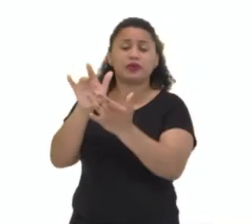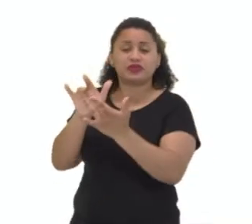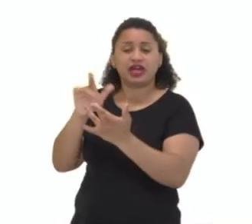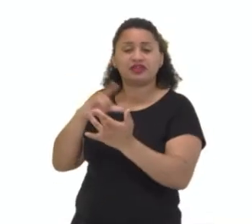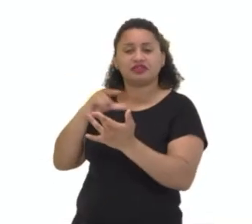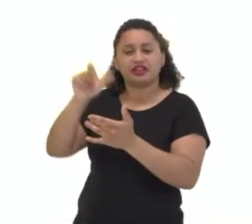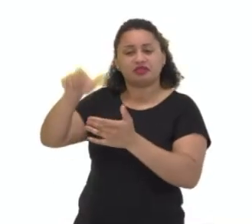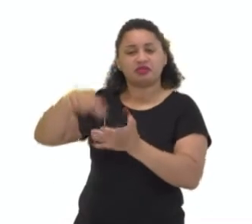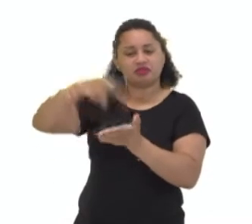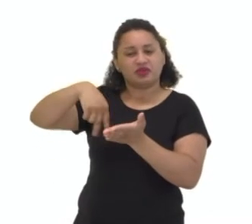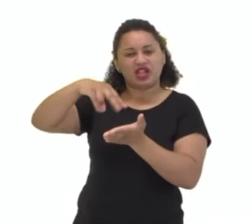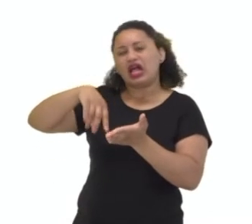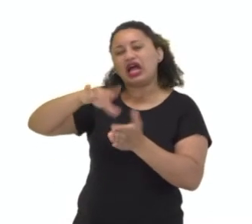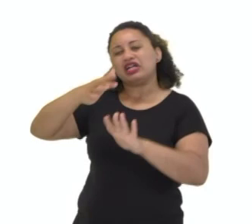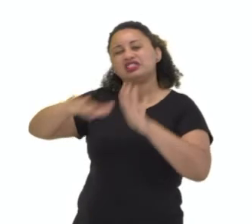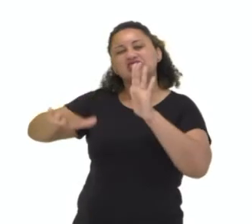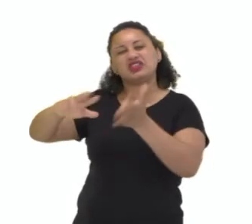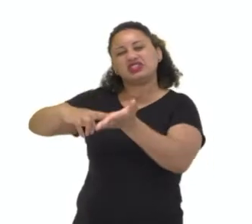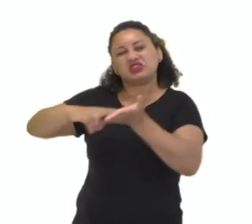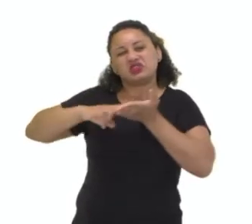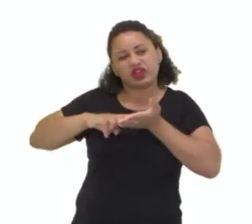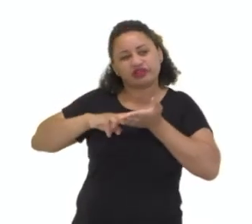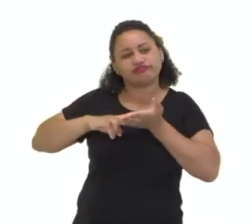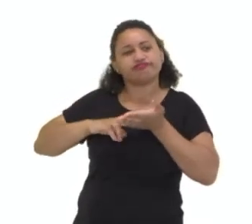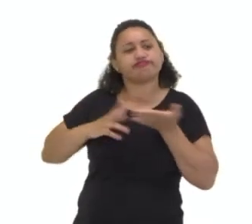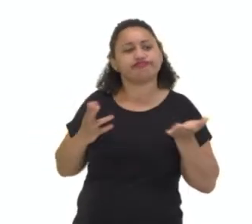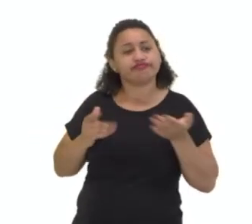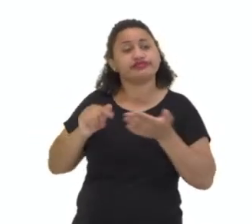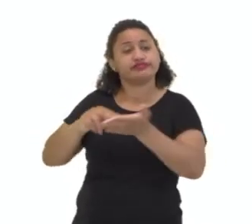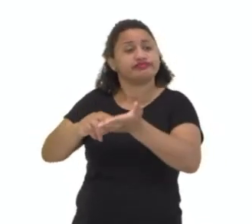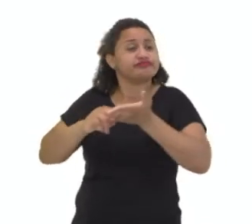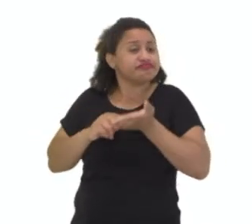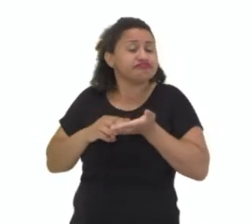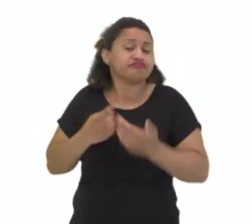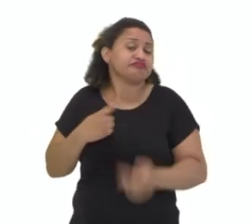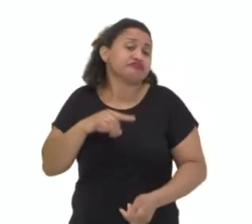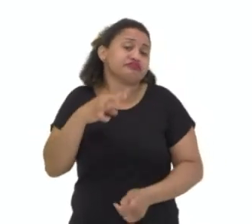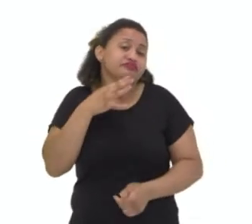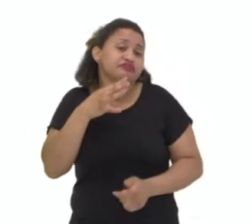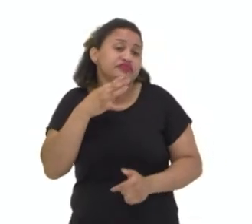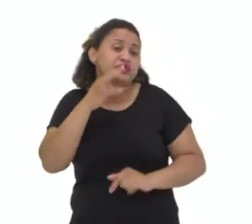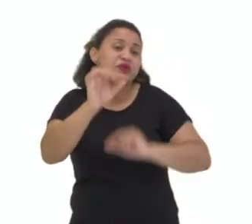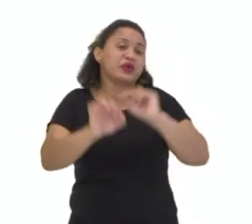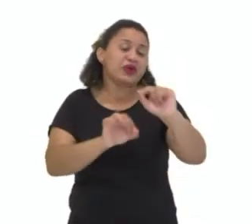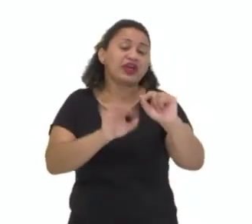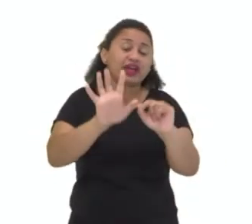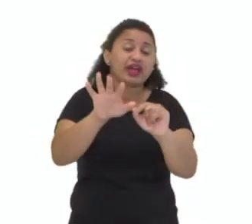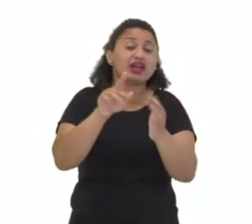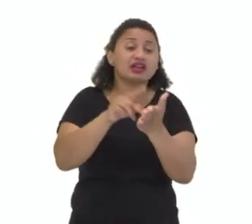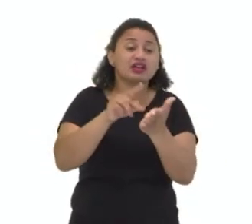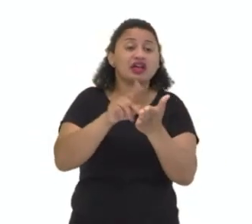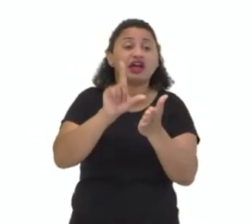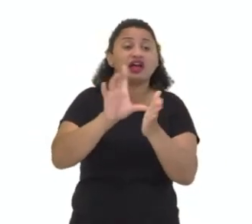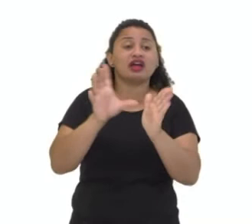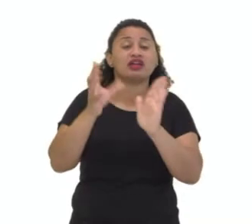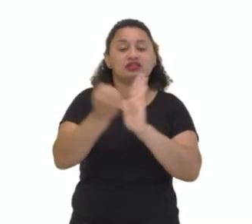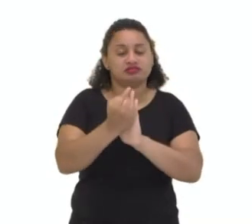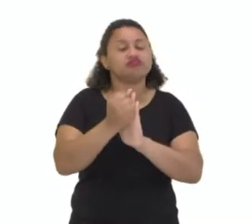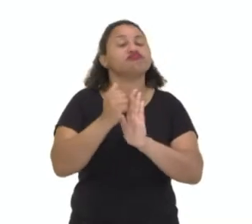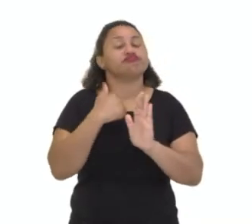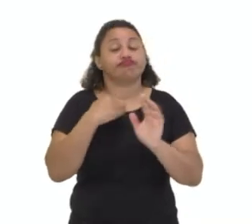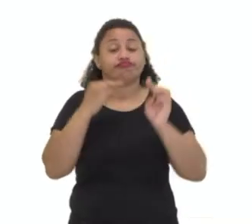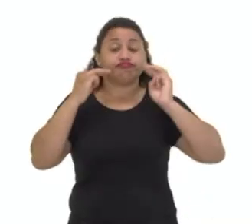não ser por cartas. E as cartas desconhecidas ficam sendo, em verdade, o símbolo da sua